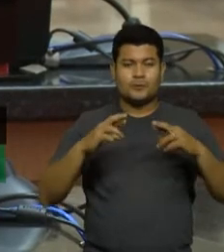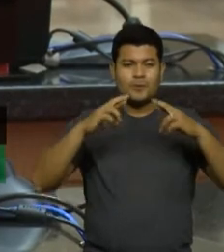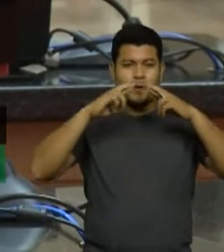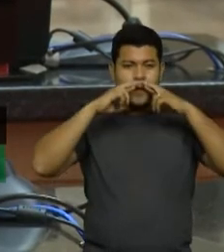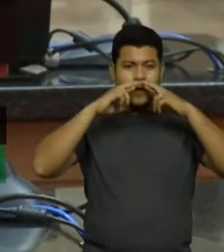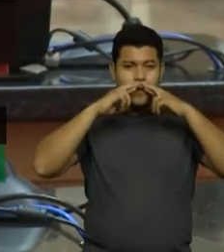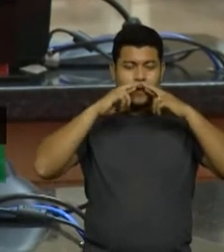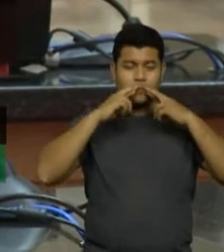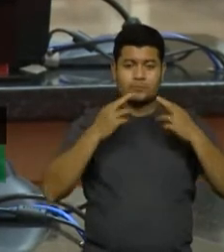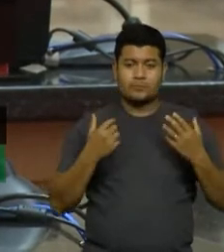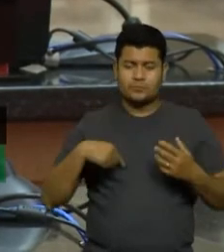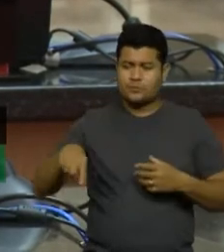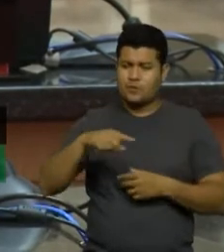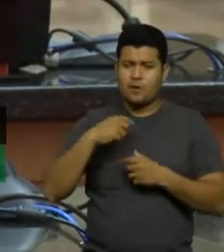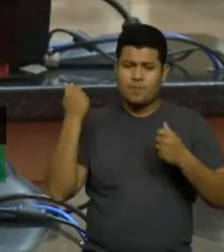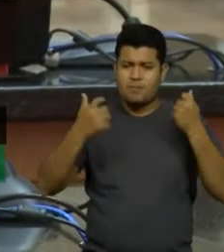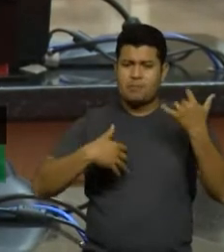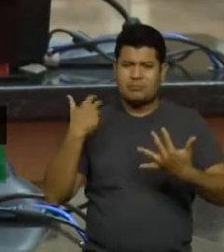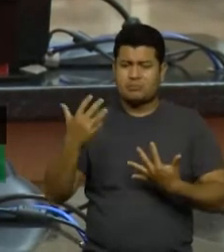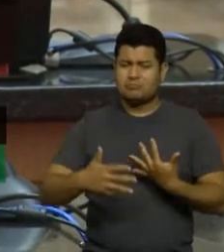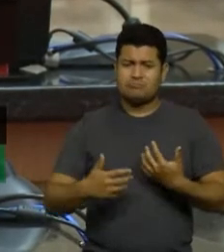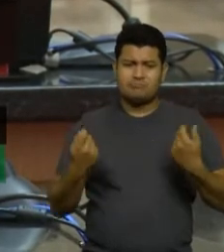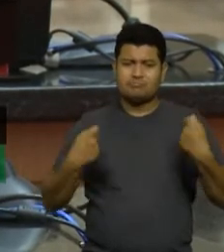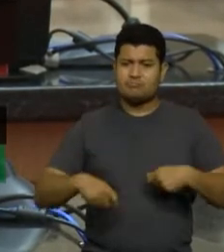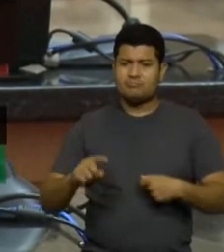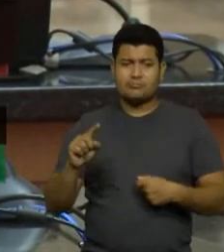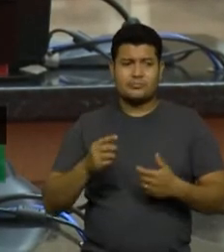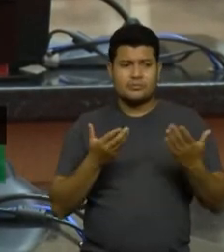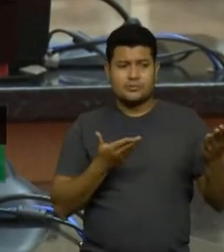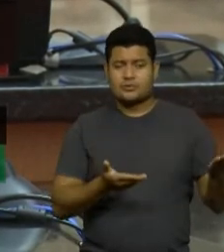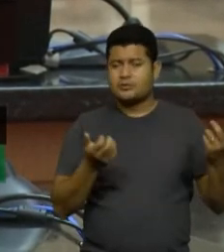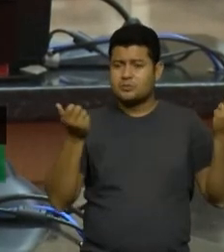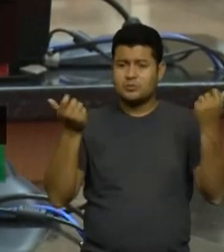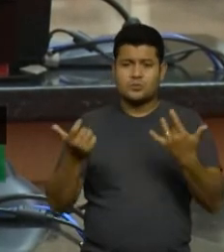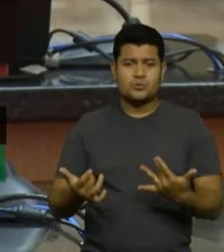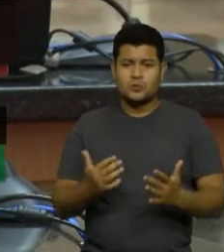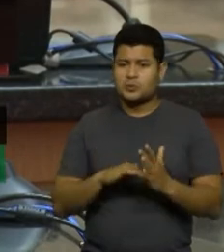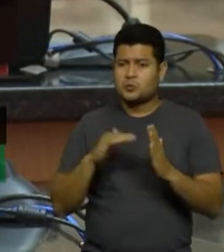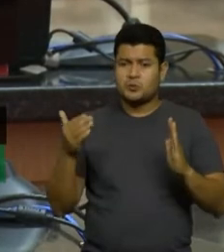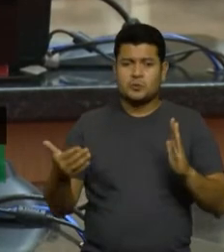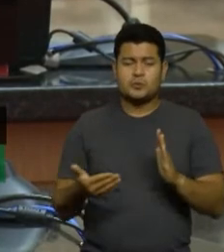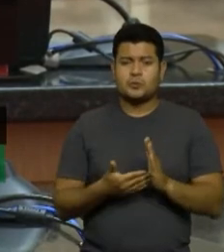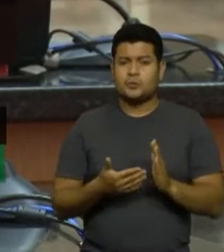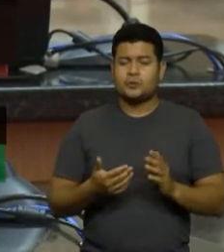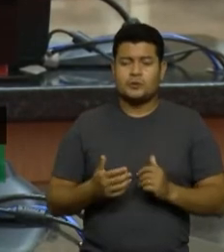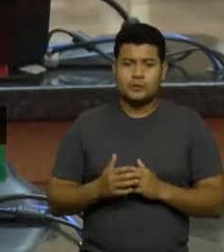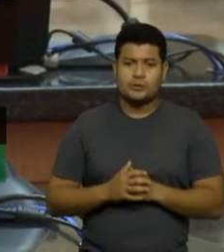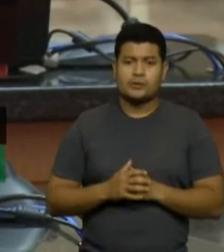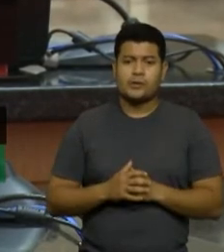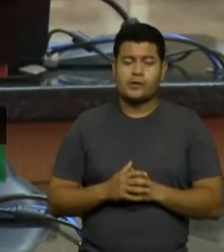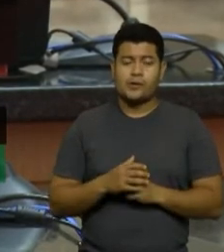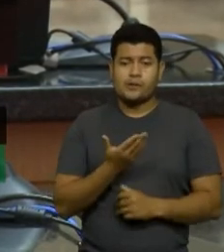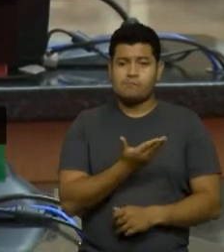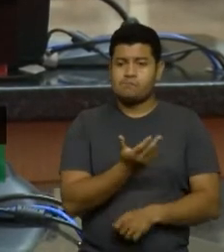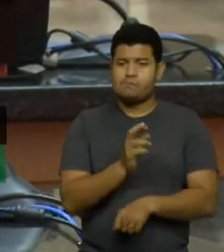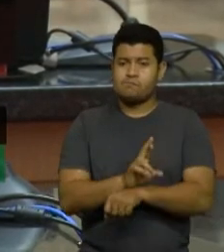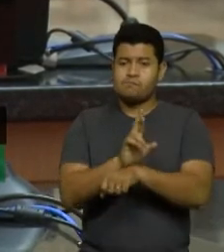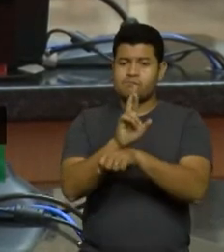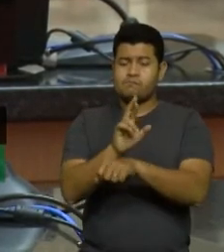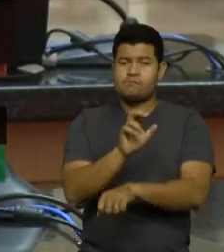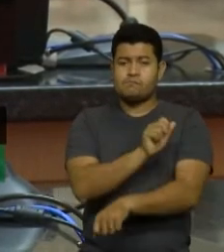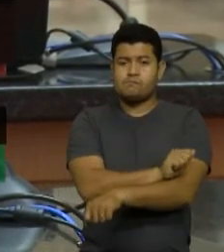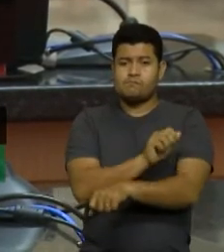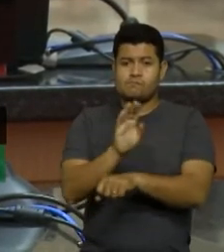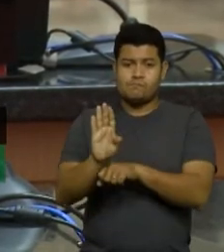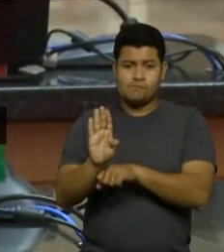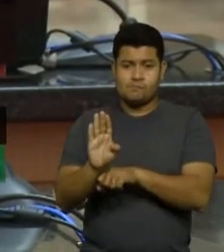me sinto totalmente contemplado pelo deputado Titon, que também representa Abidão,